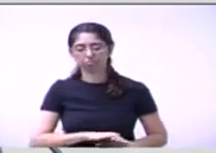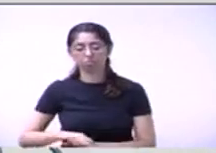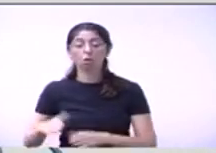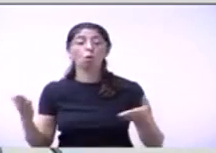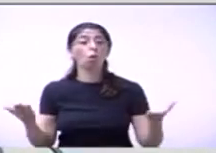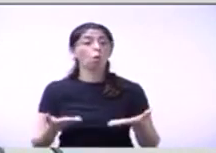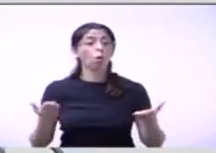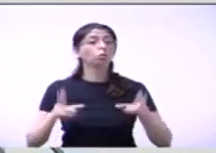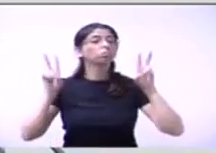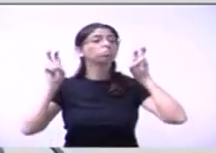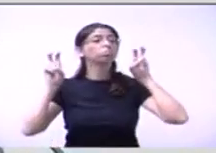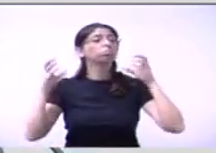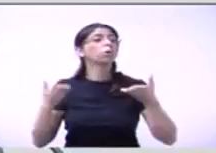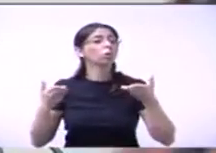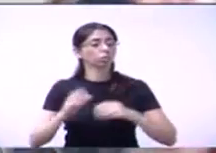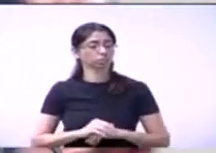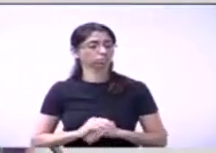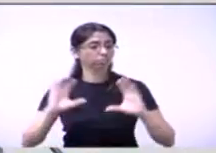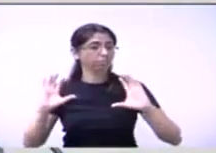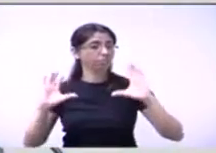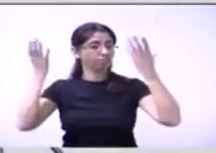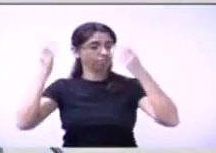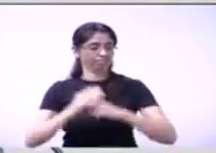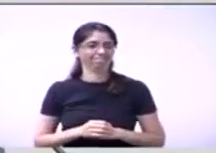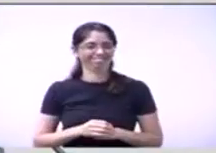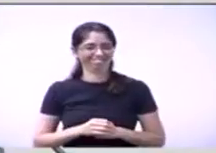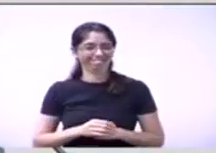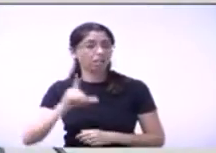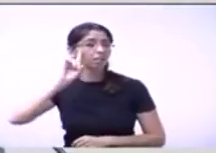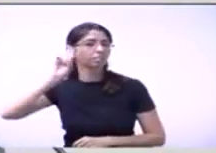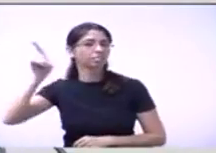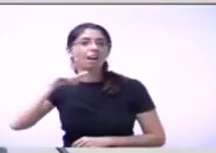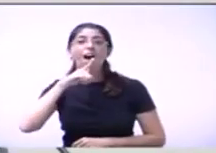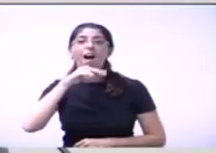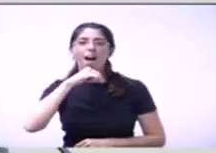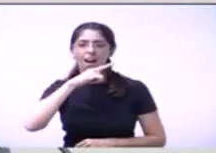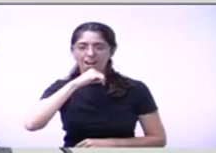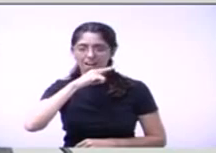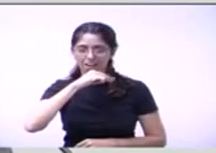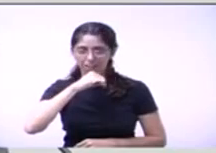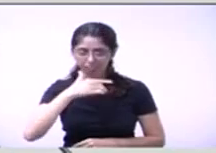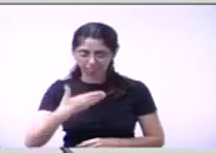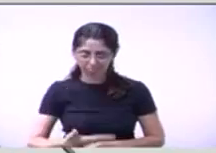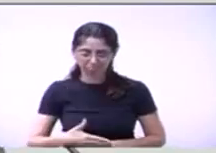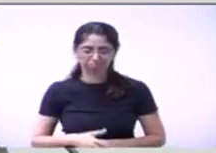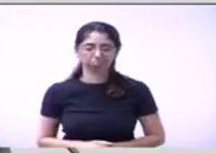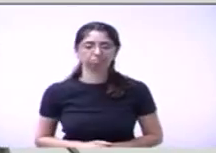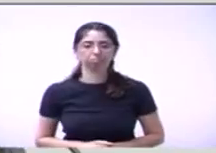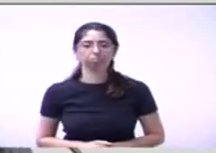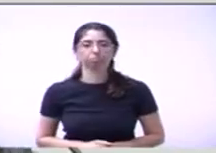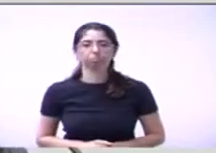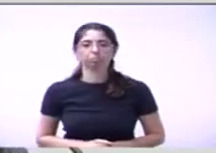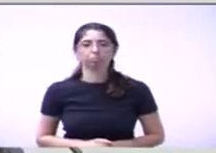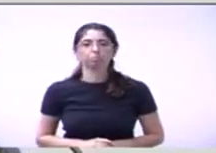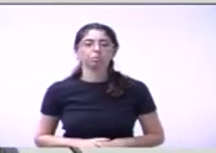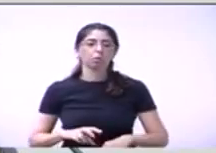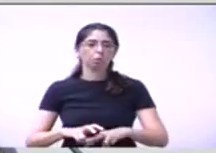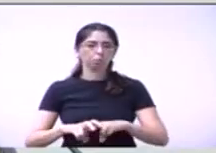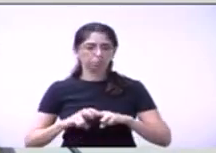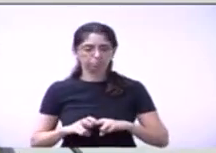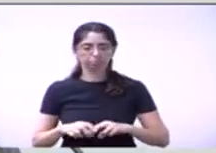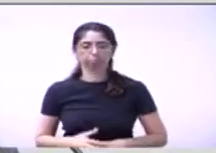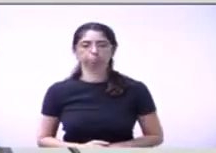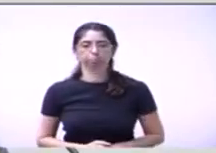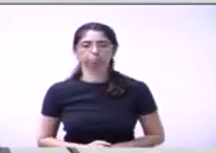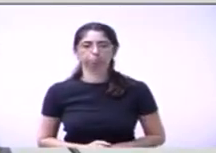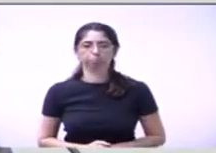o Dia Nacional da Água, também tendo em vista estar fazendo parte desta agremiação